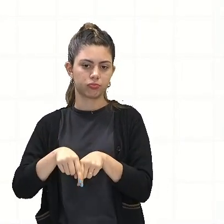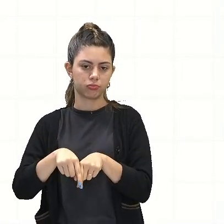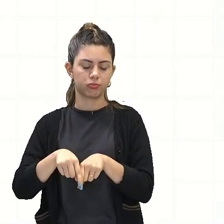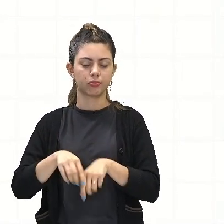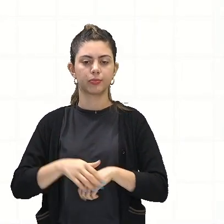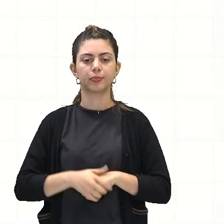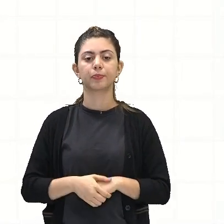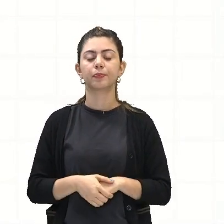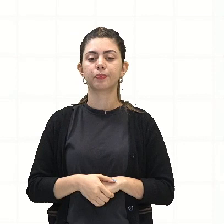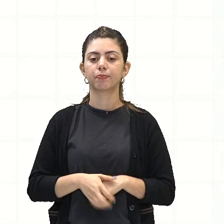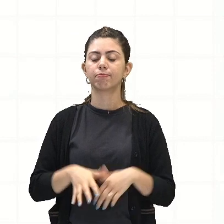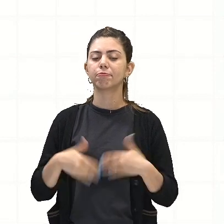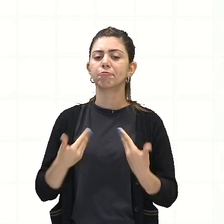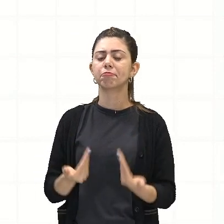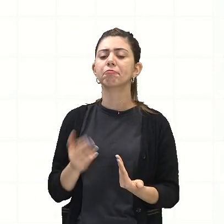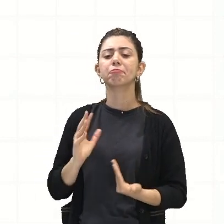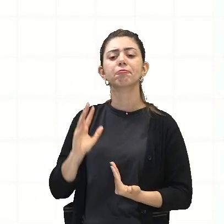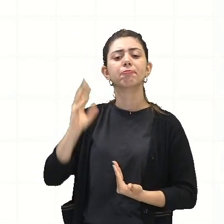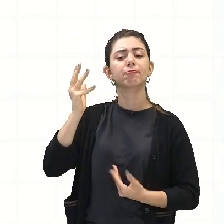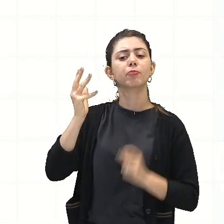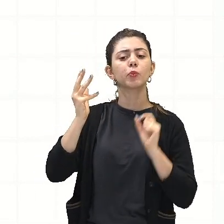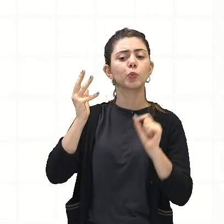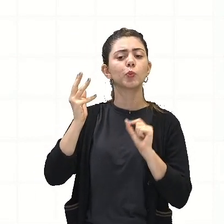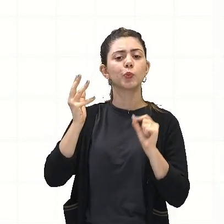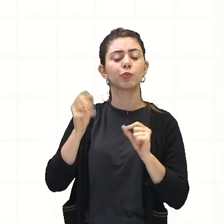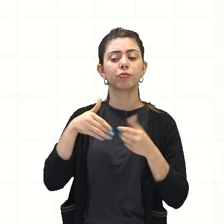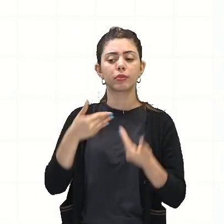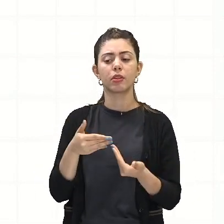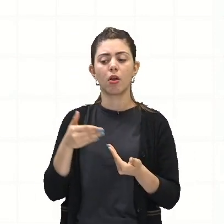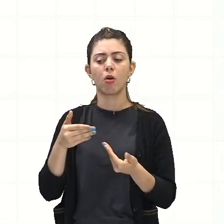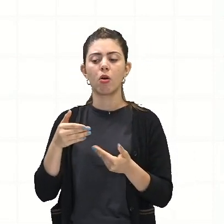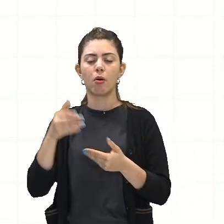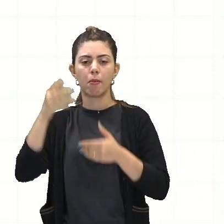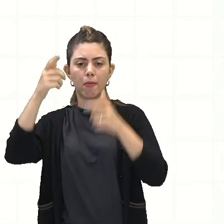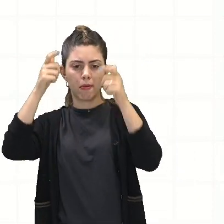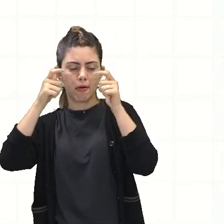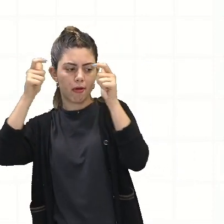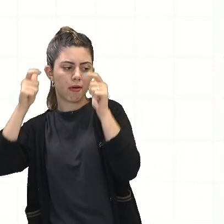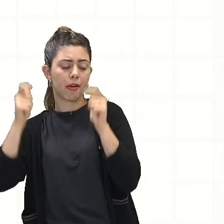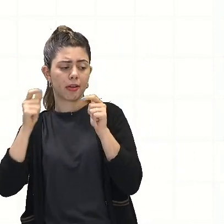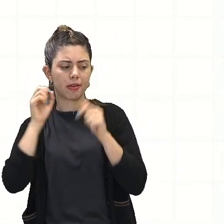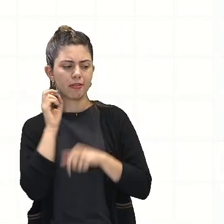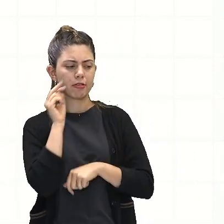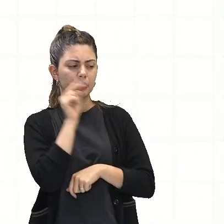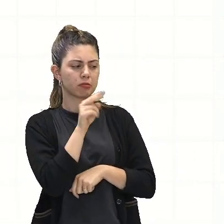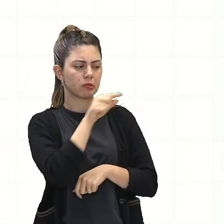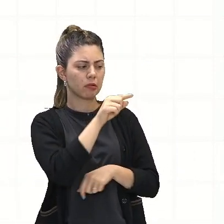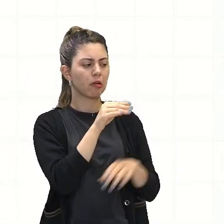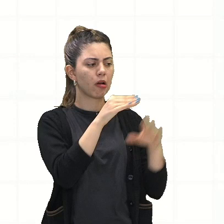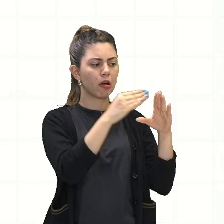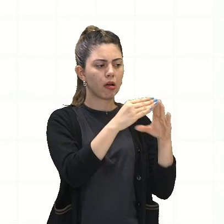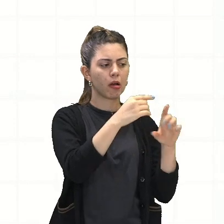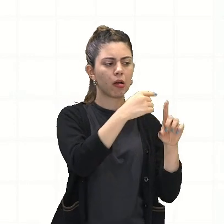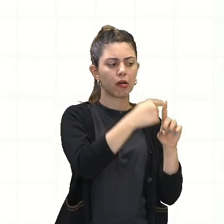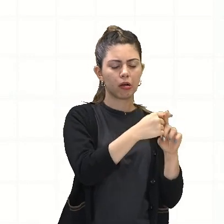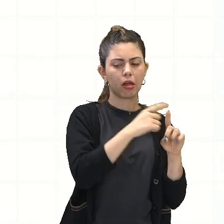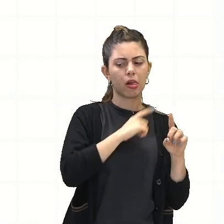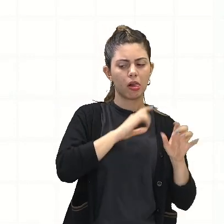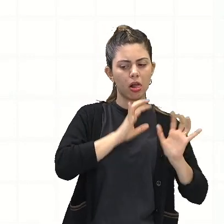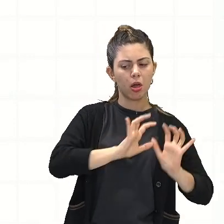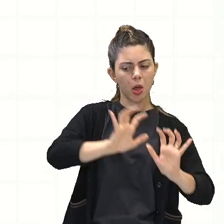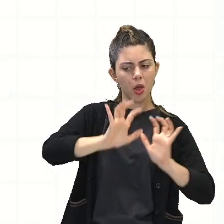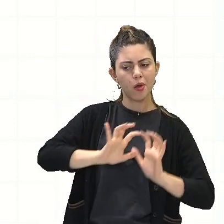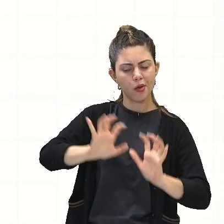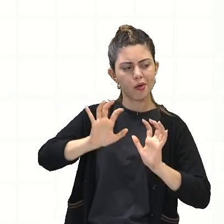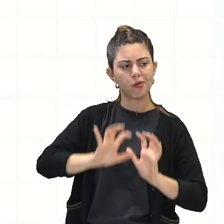do momento em que os estados nacionais começaram a se consolidar. Houve uma luta por